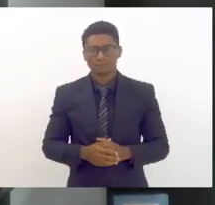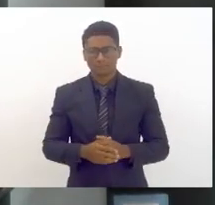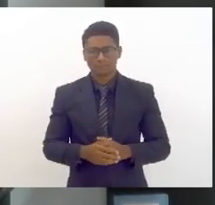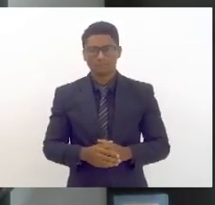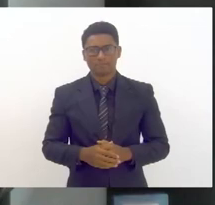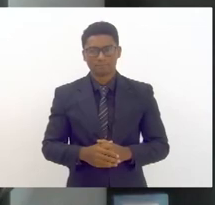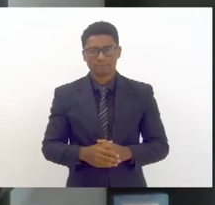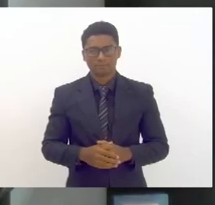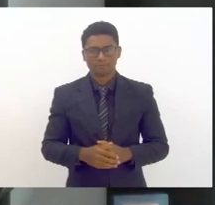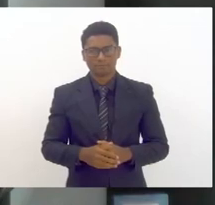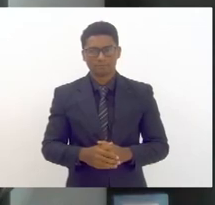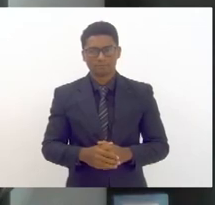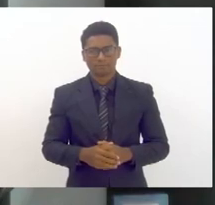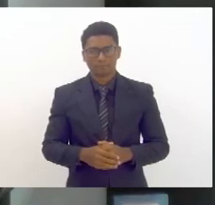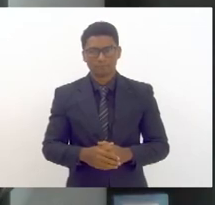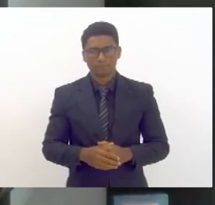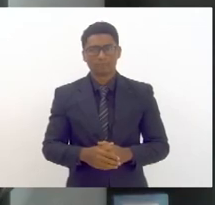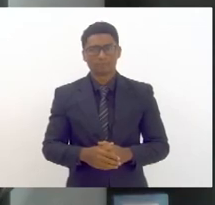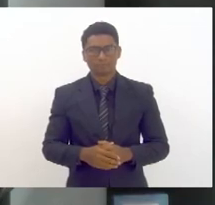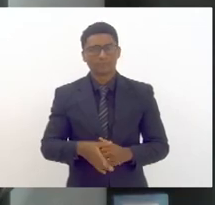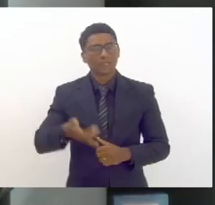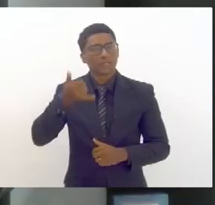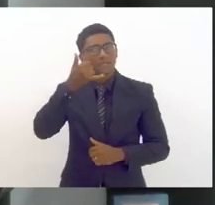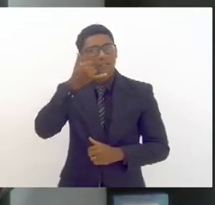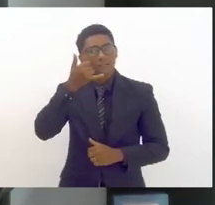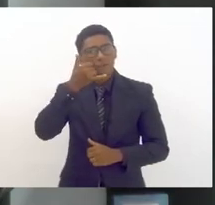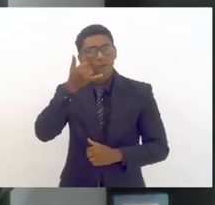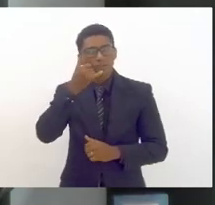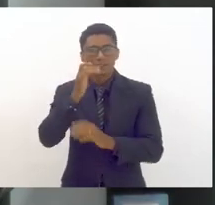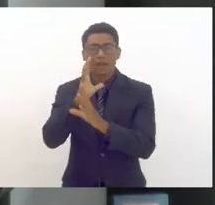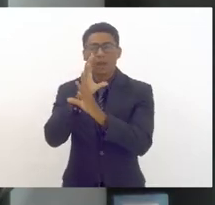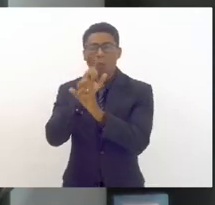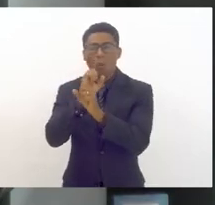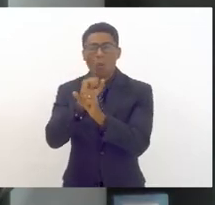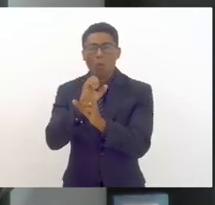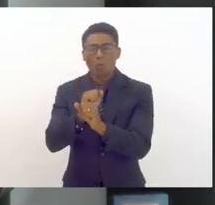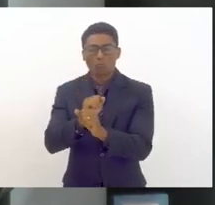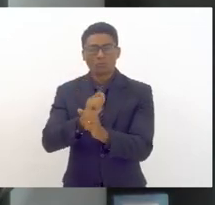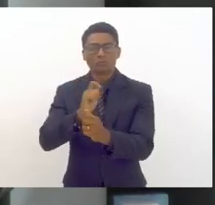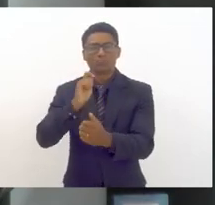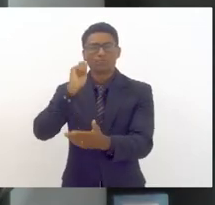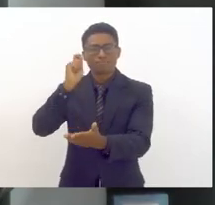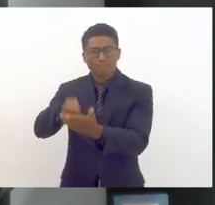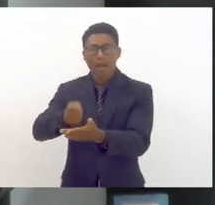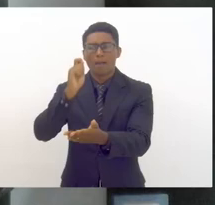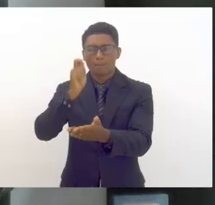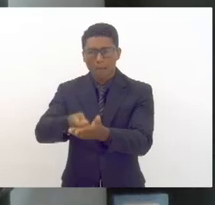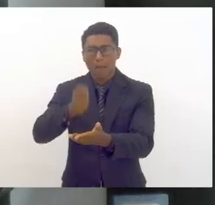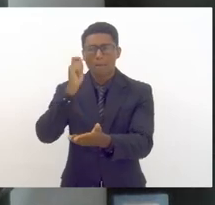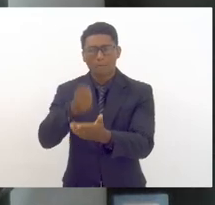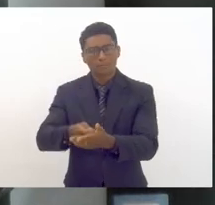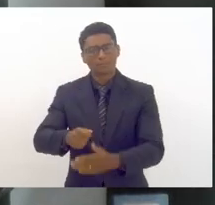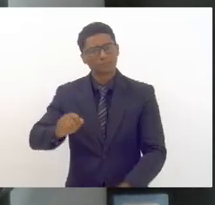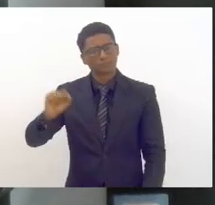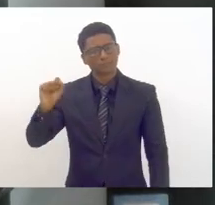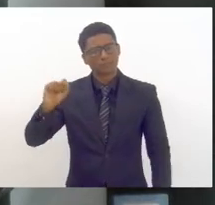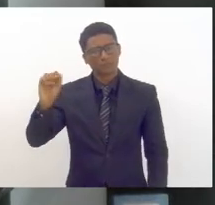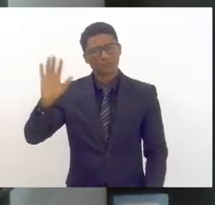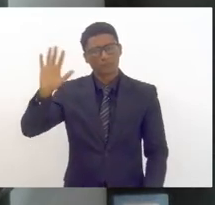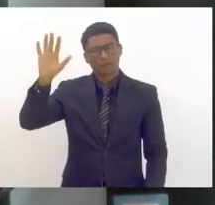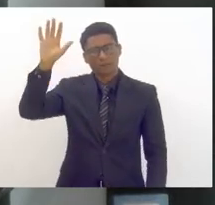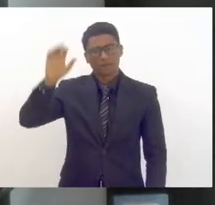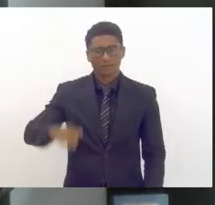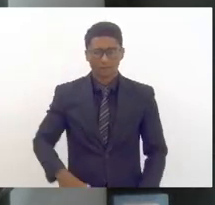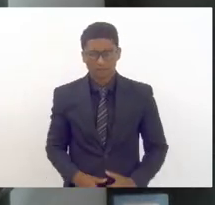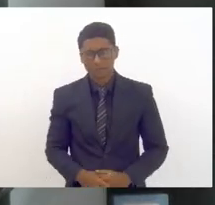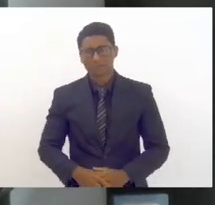arca com uma conta de telefonia bastante elevada, e que muitas das vezes